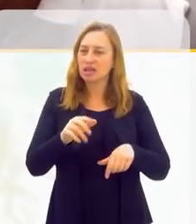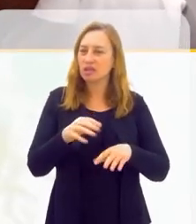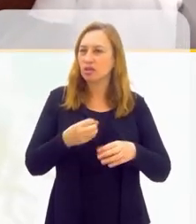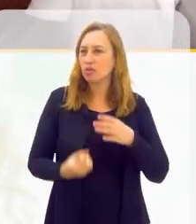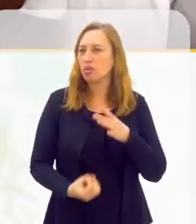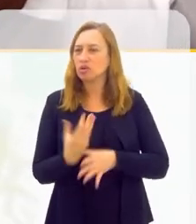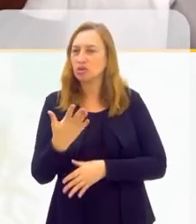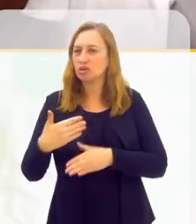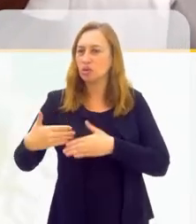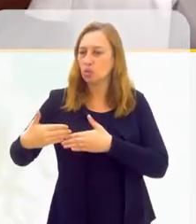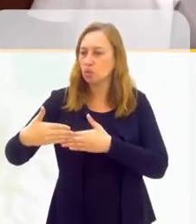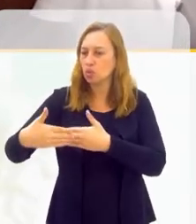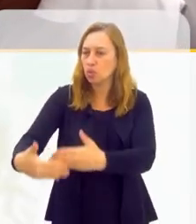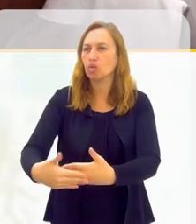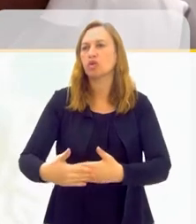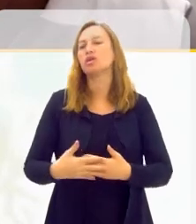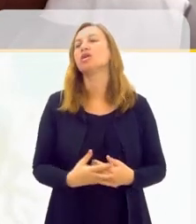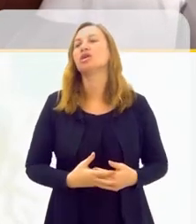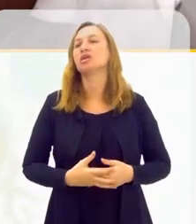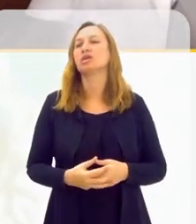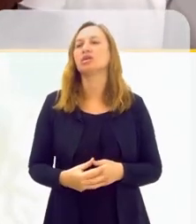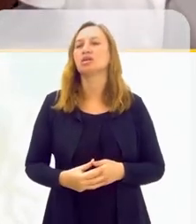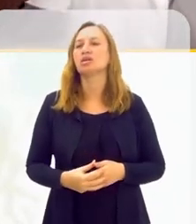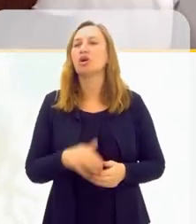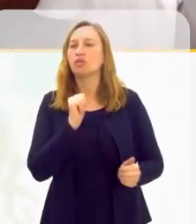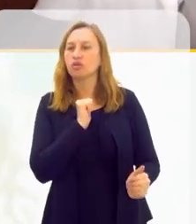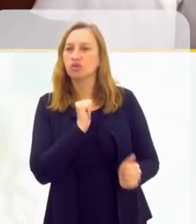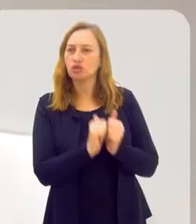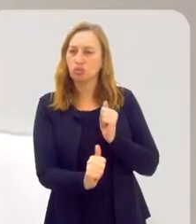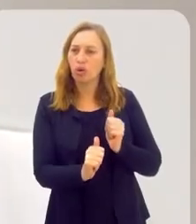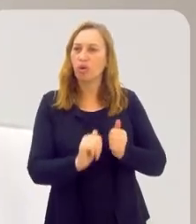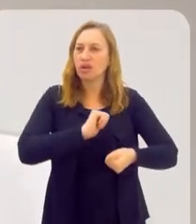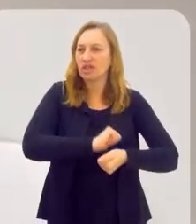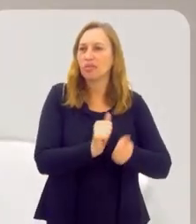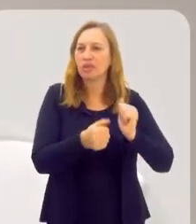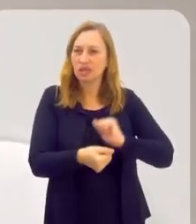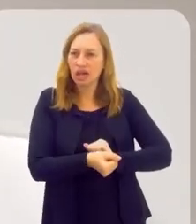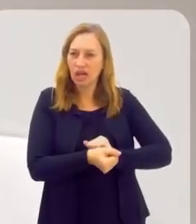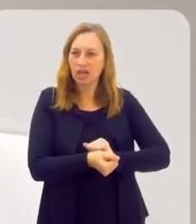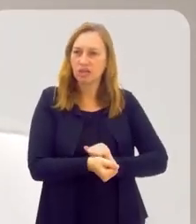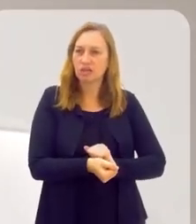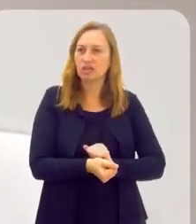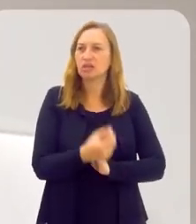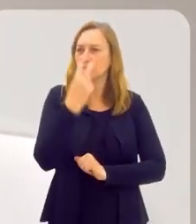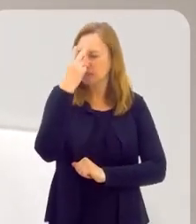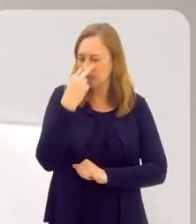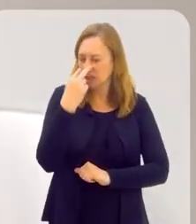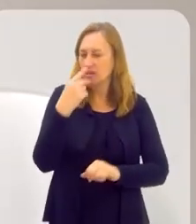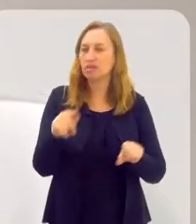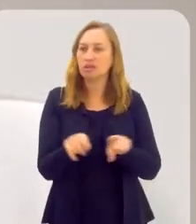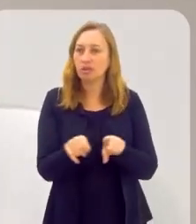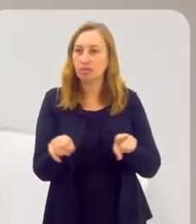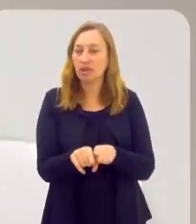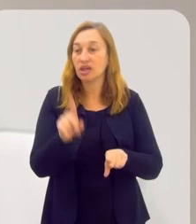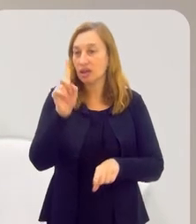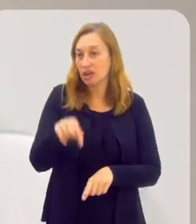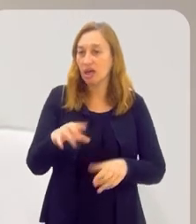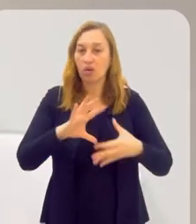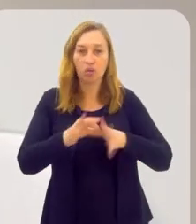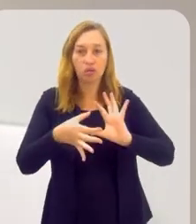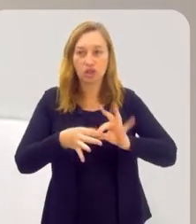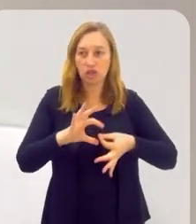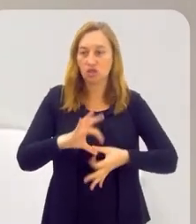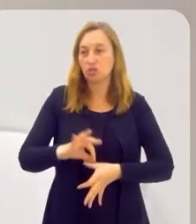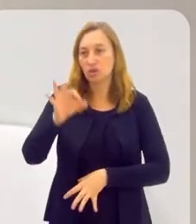ao longo do tempo, nomeadamente também no futebol feminino, no futebol adaptado, nomeadamente no futebol para cegos, que é um contexto